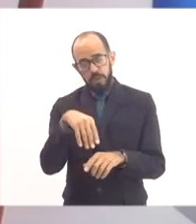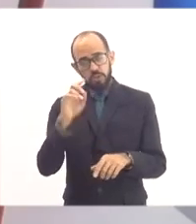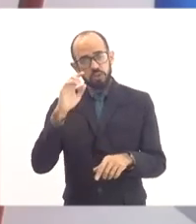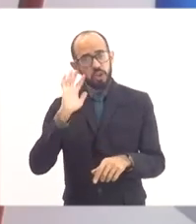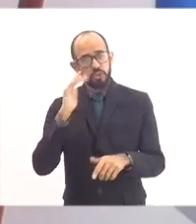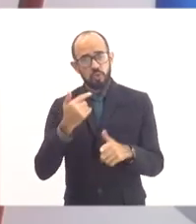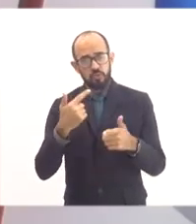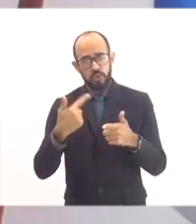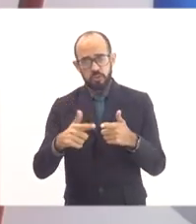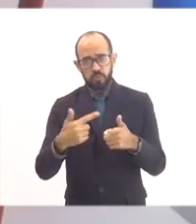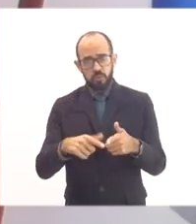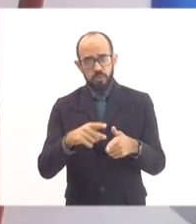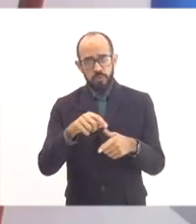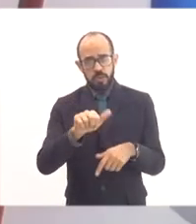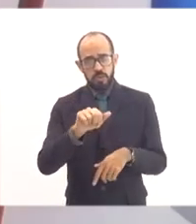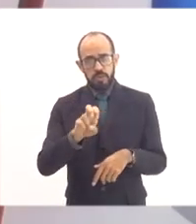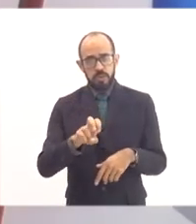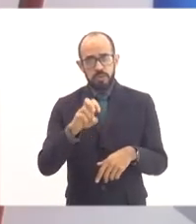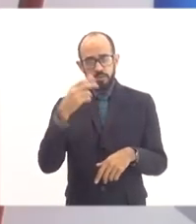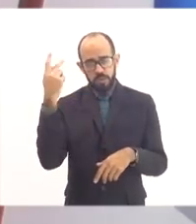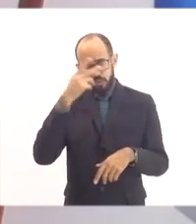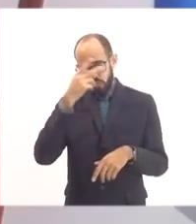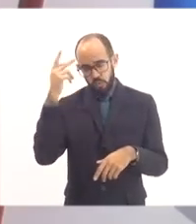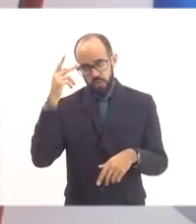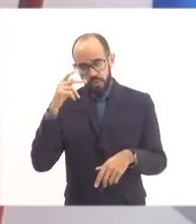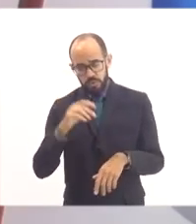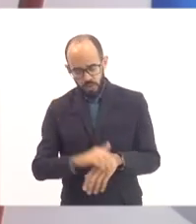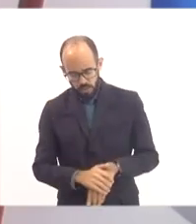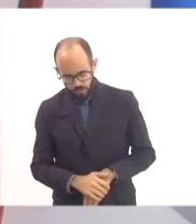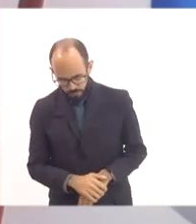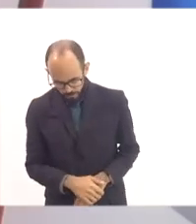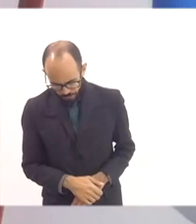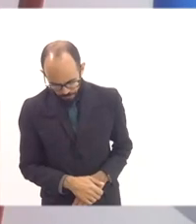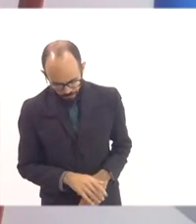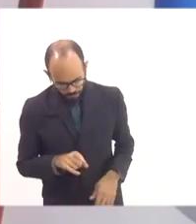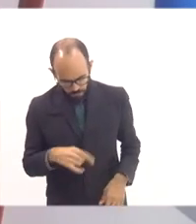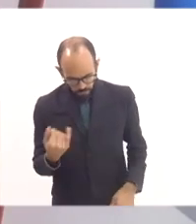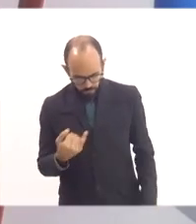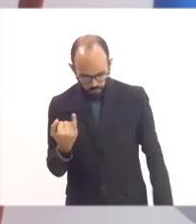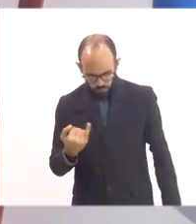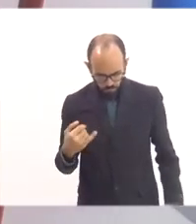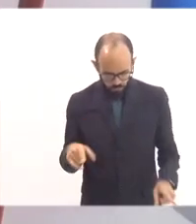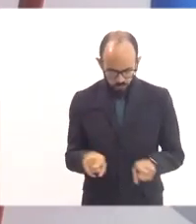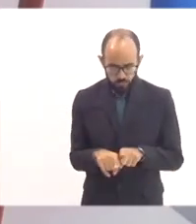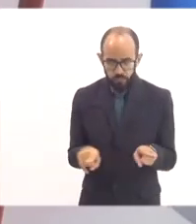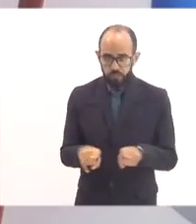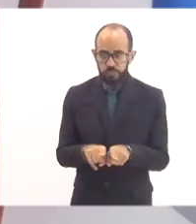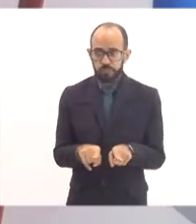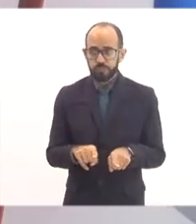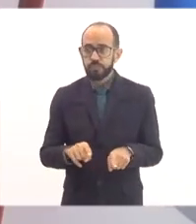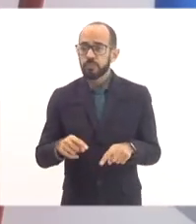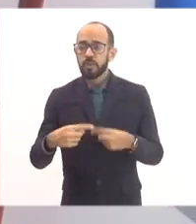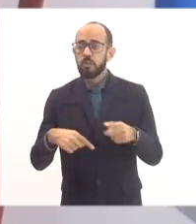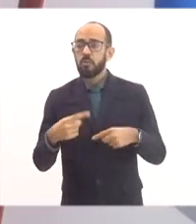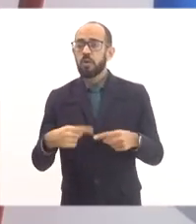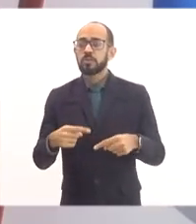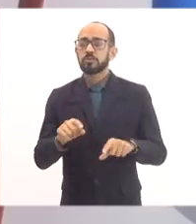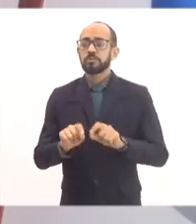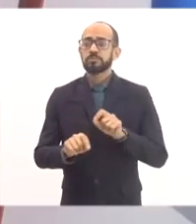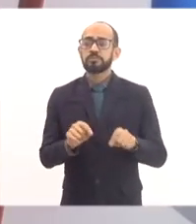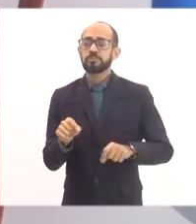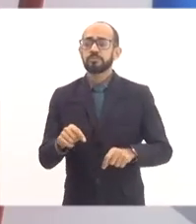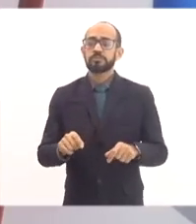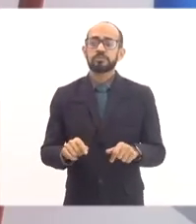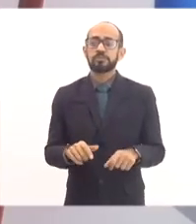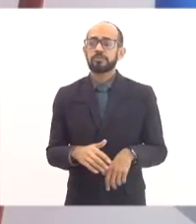definitiva a isso. São 15 pessoas apenas, e é uma questão importante. Depois nós temos a questão